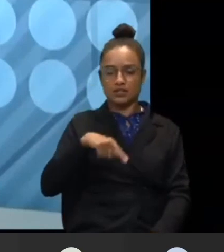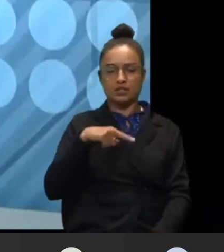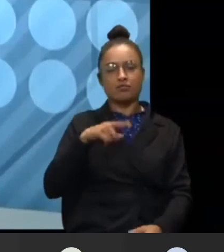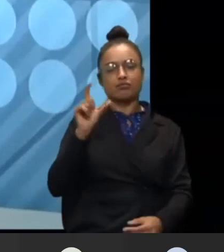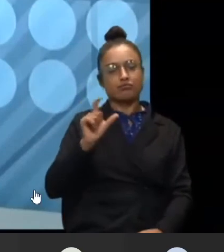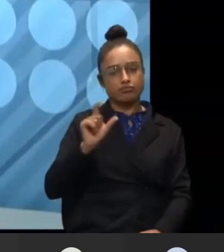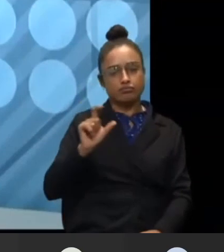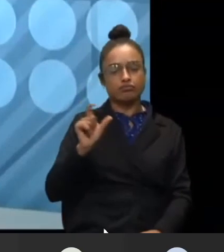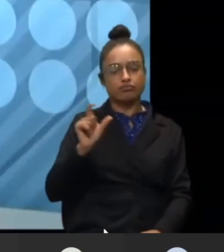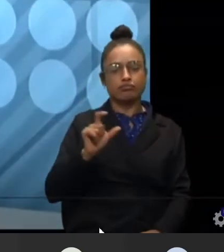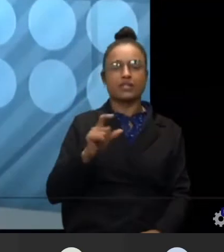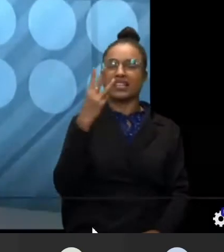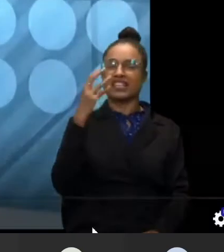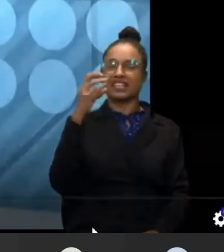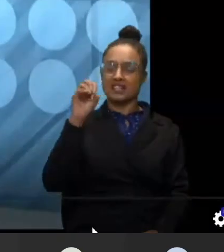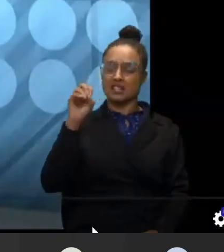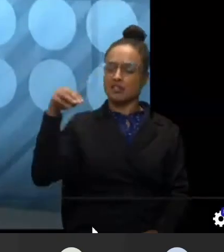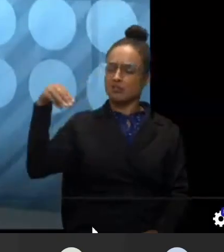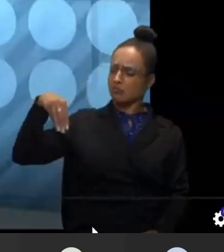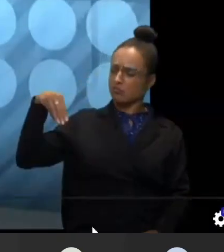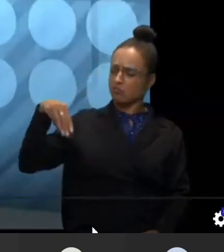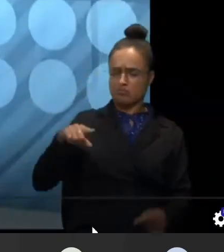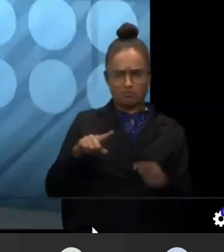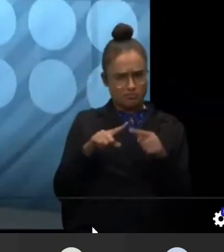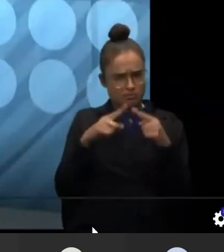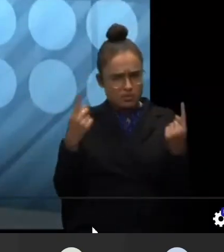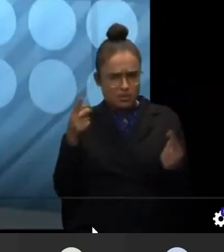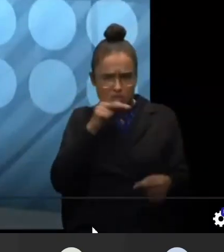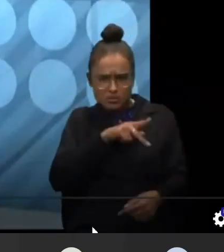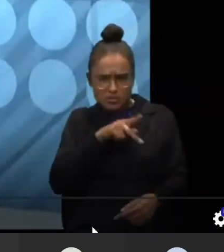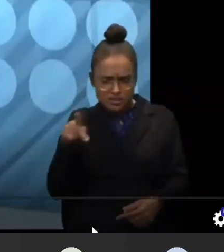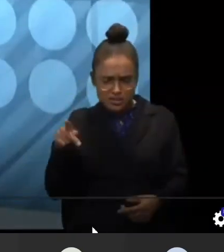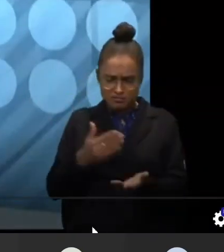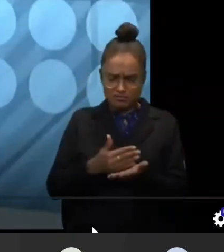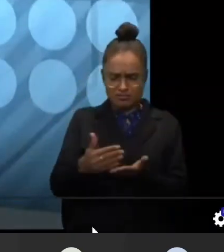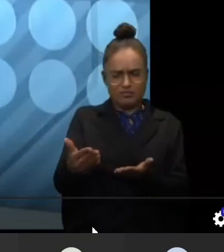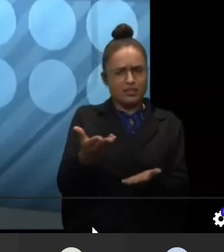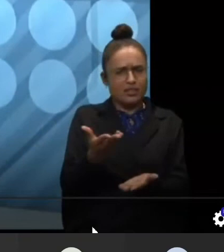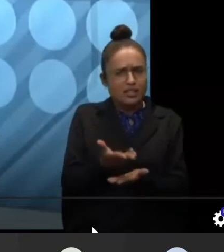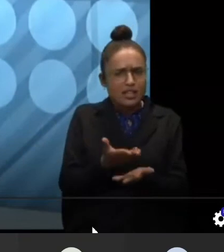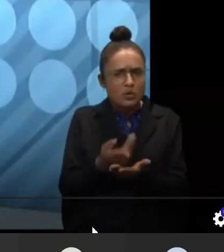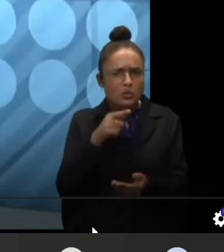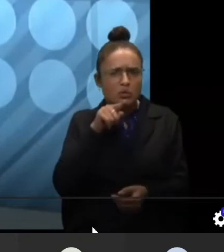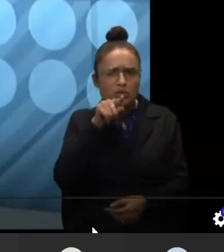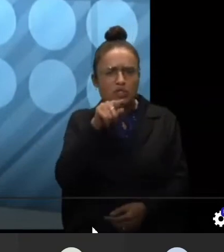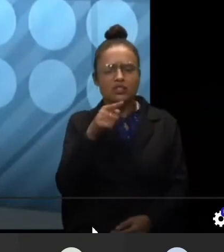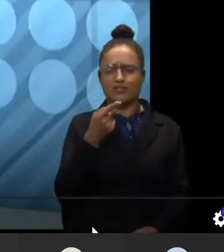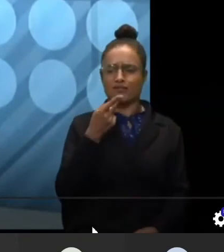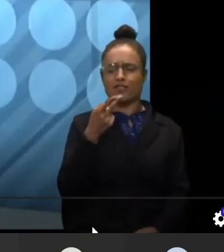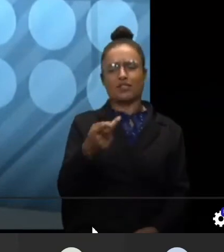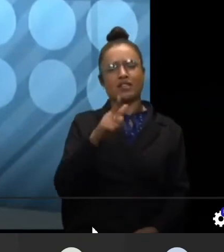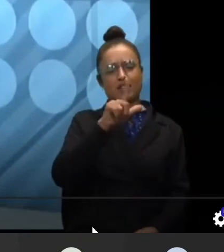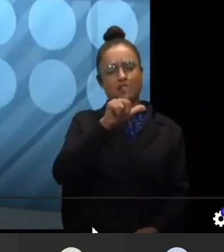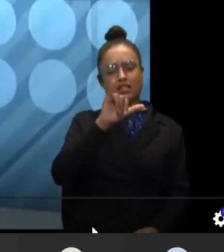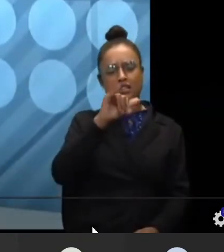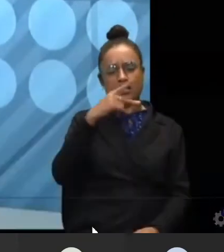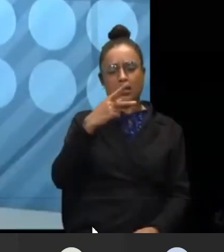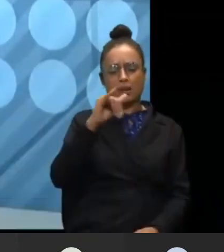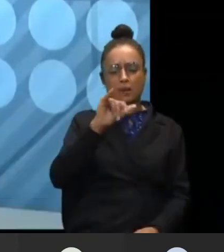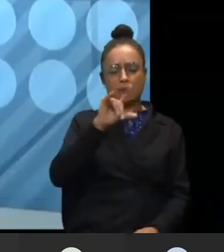minutos. Olha que interessante. Aí você pergunta assim: professor, no início da aula o senhor comentou que os lipídios, eles